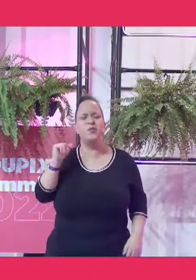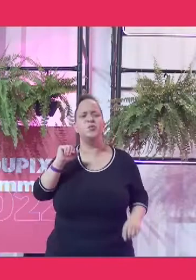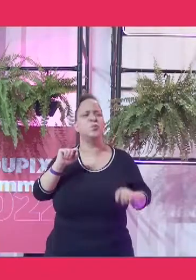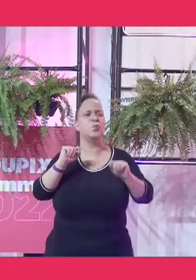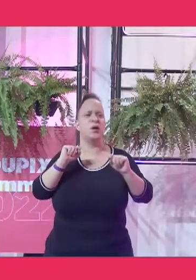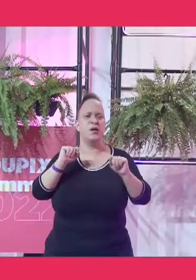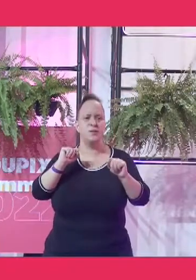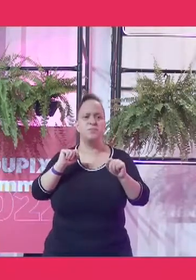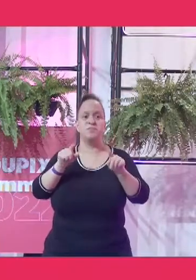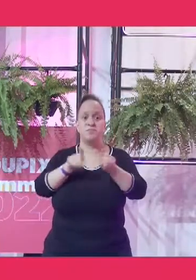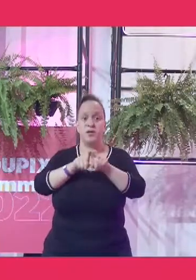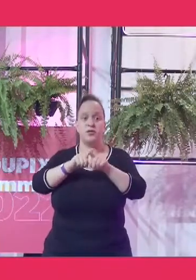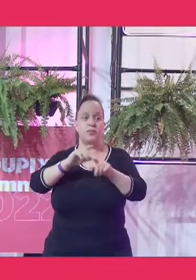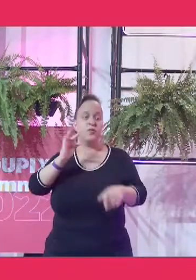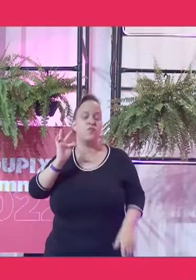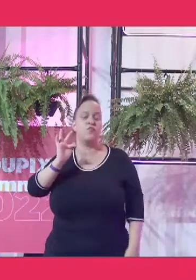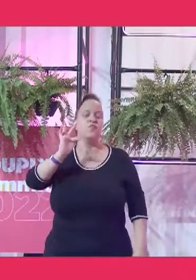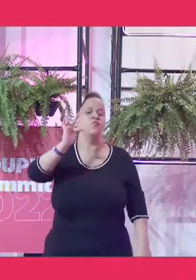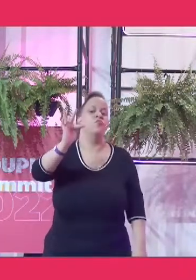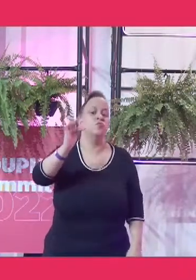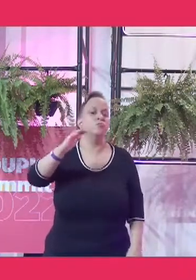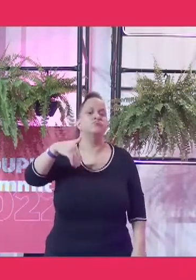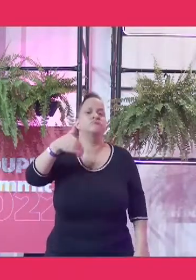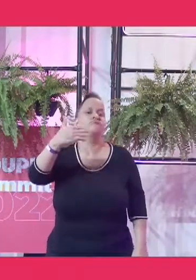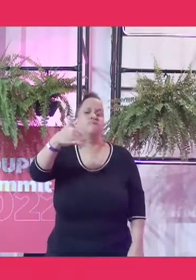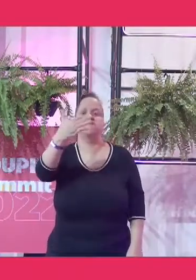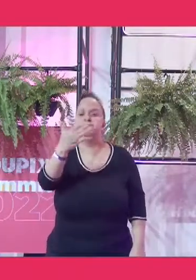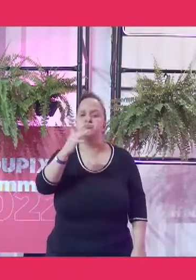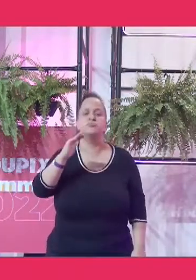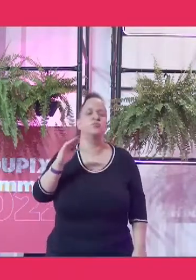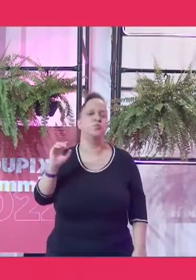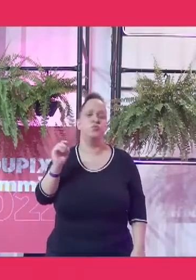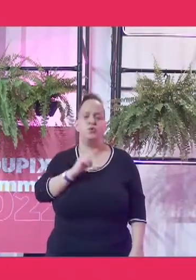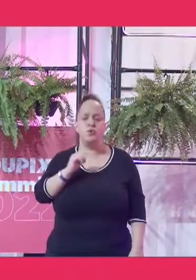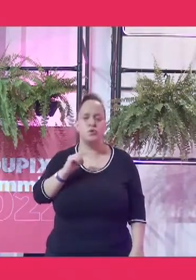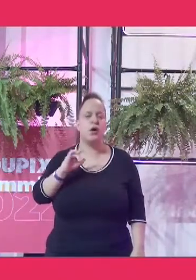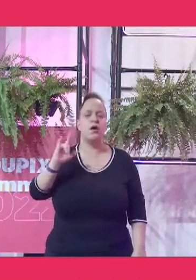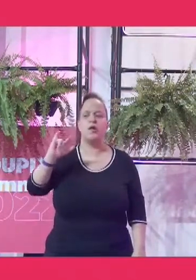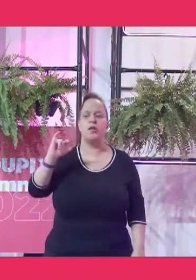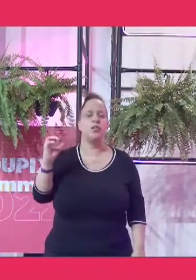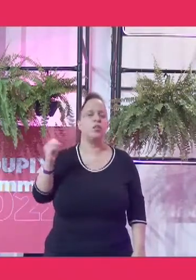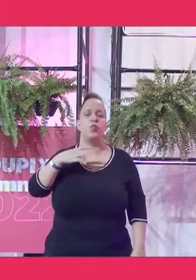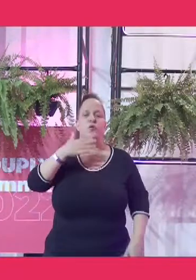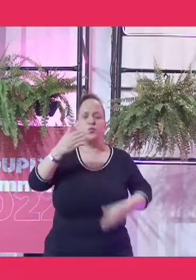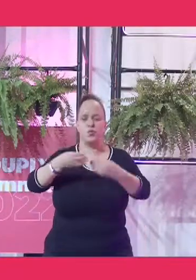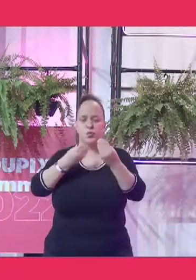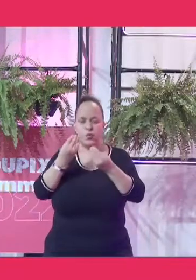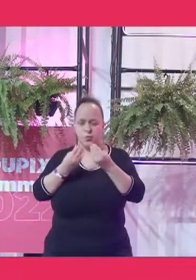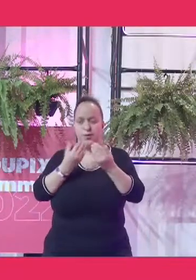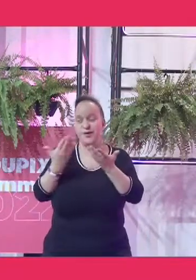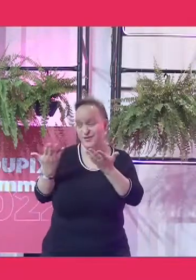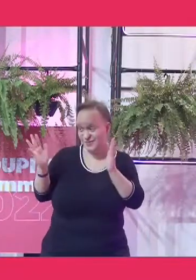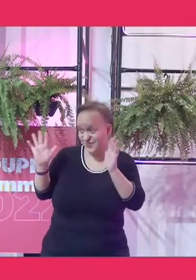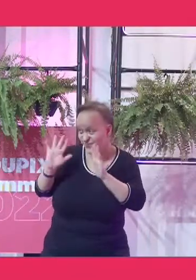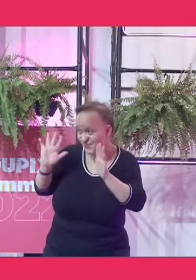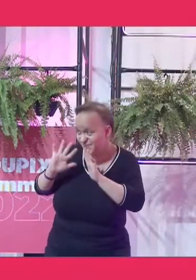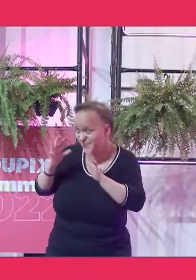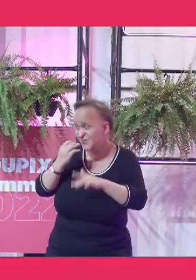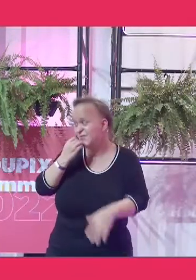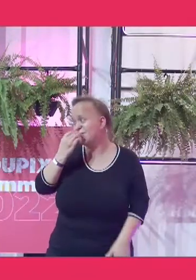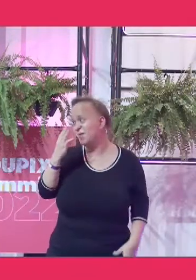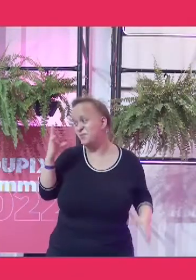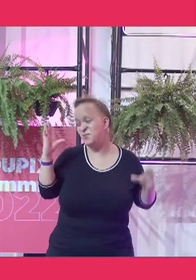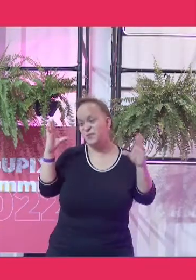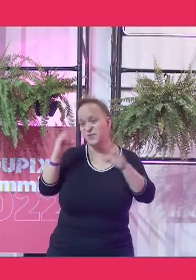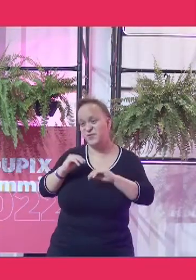sociais e para onde você acha que isso vai com o TikTok, com o futuro Instagram, enfim. Eu acho que eu agora... Boa noite, gente, primeiro. Estou muito